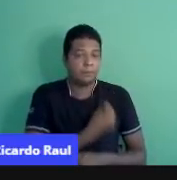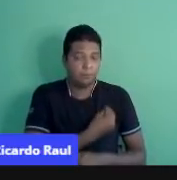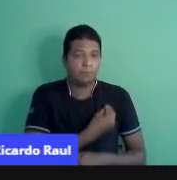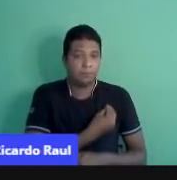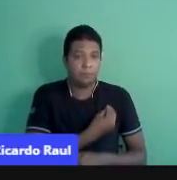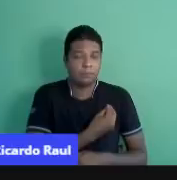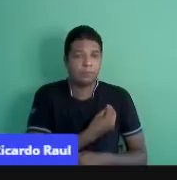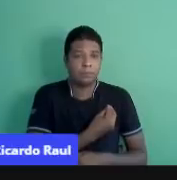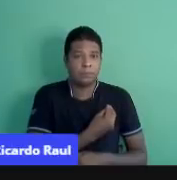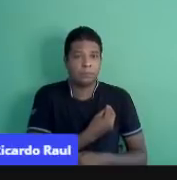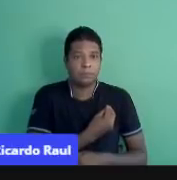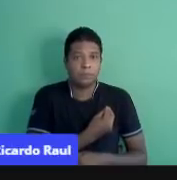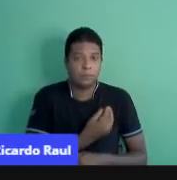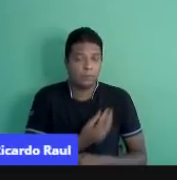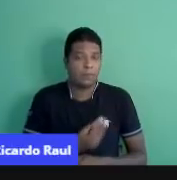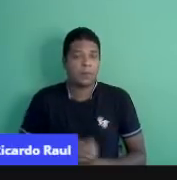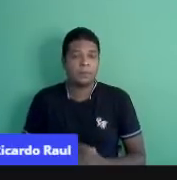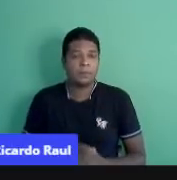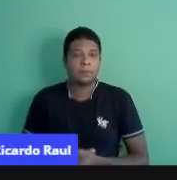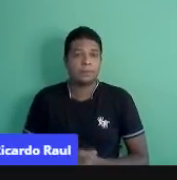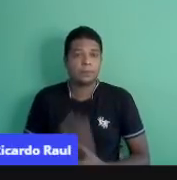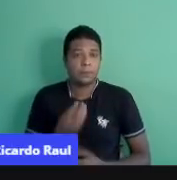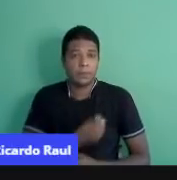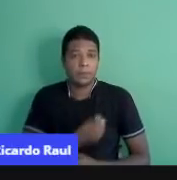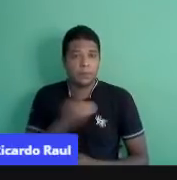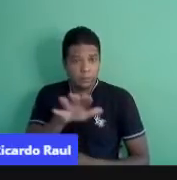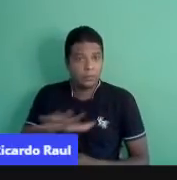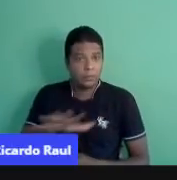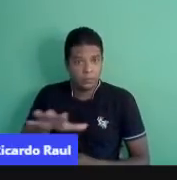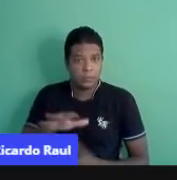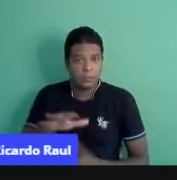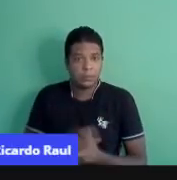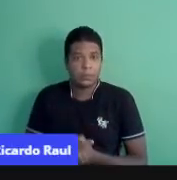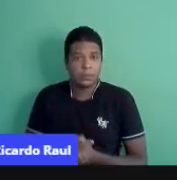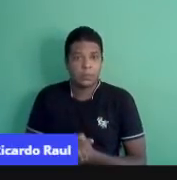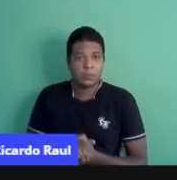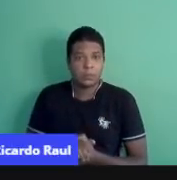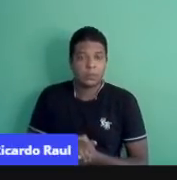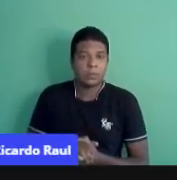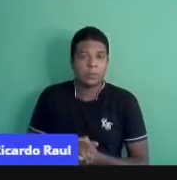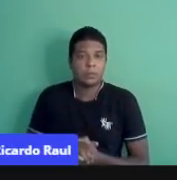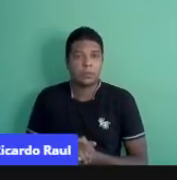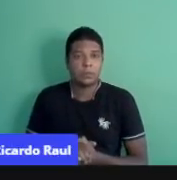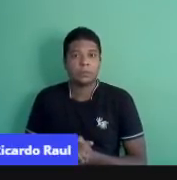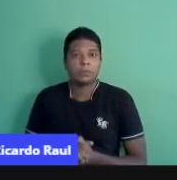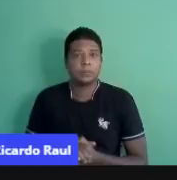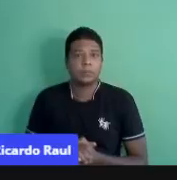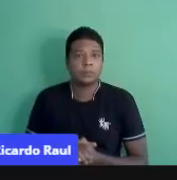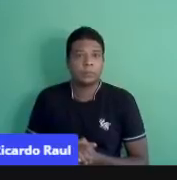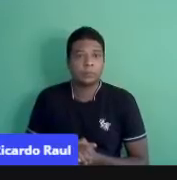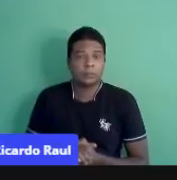campo. É um campo social que traz uma ampliação de conhecimentos sobre a sociedade,